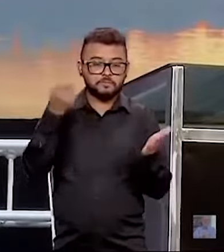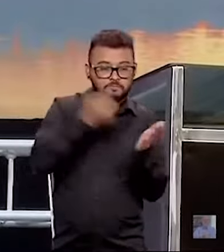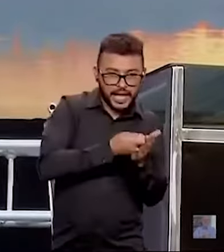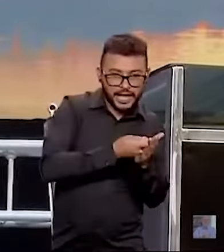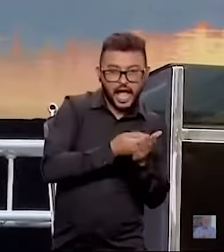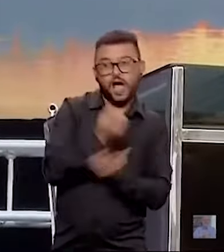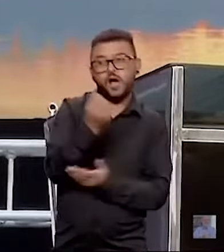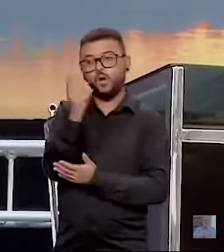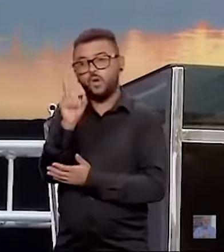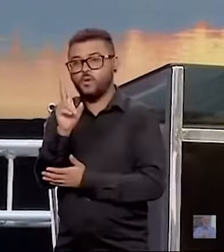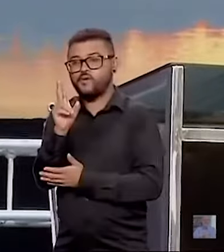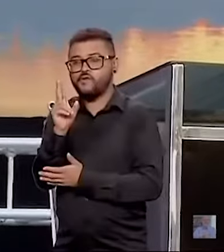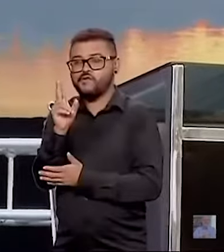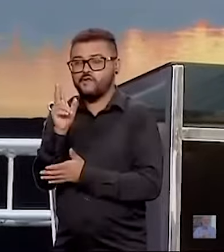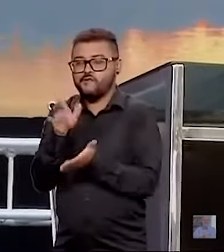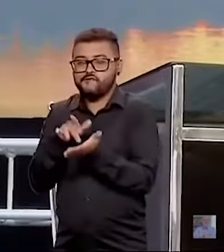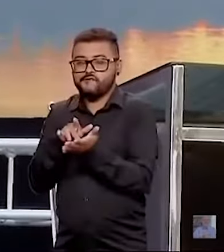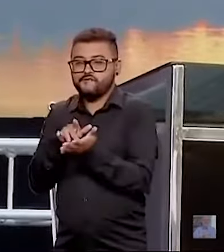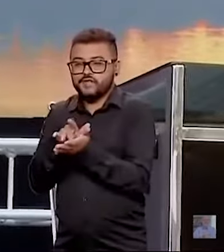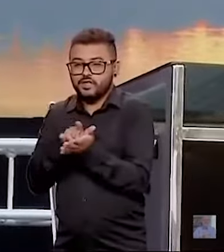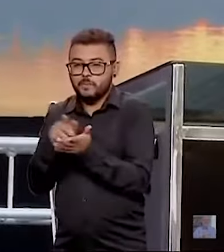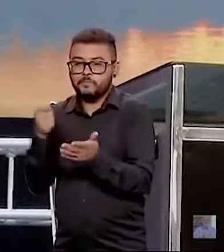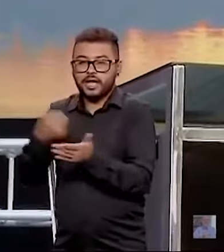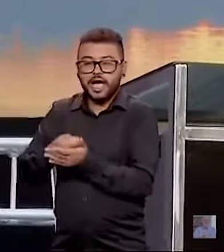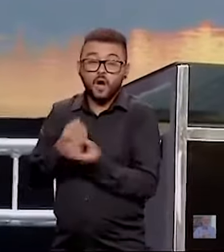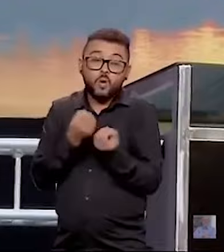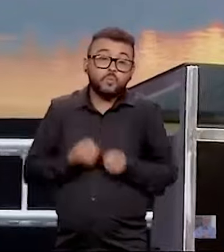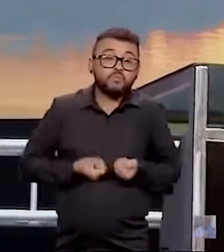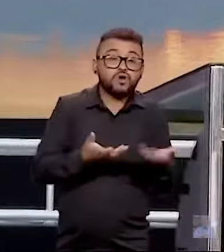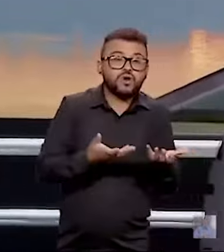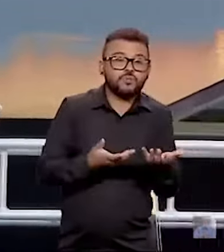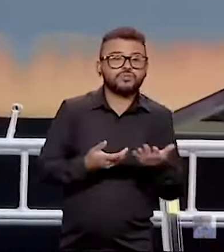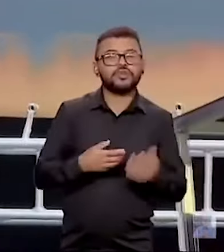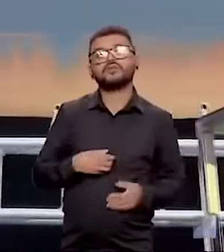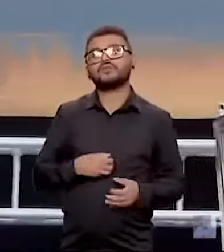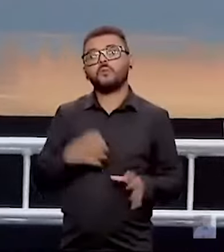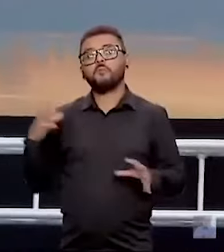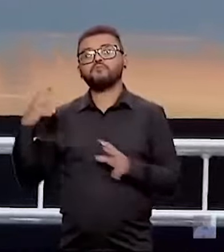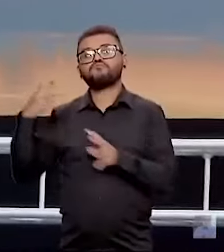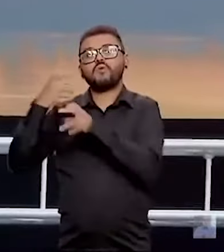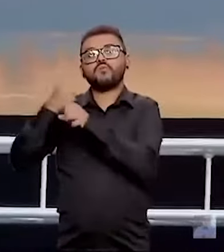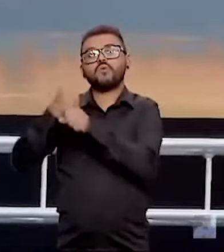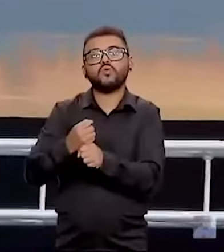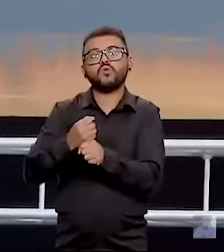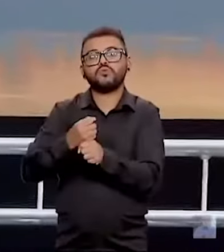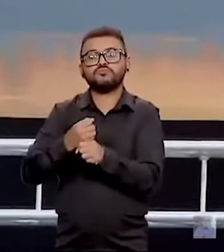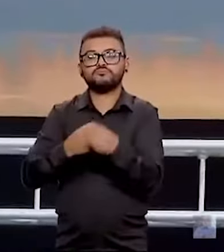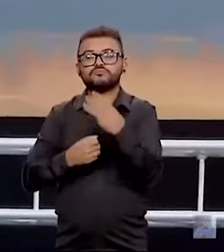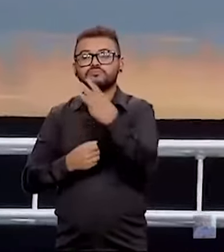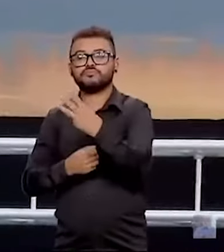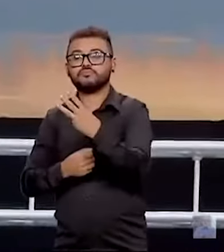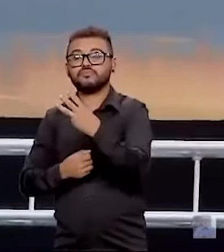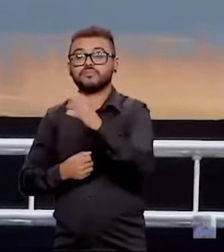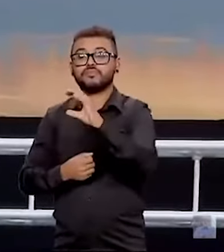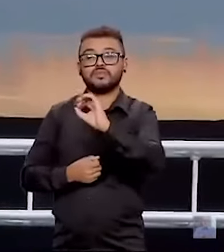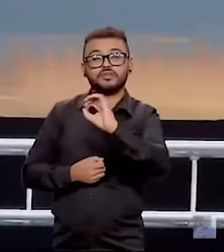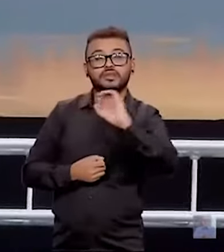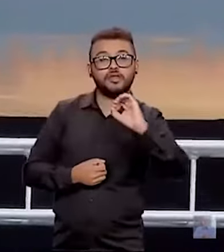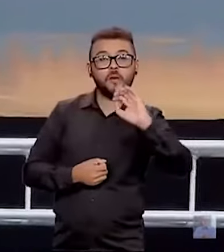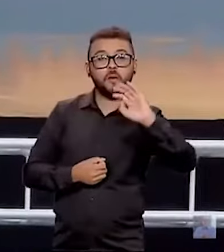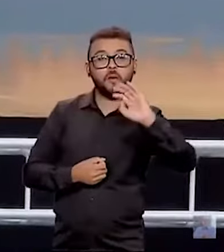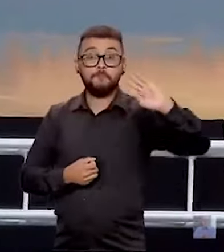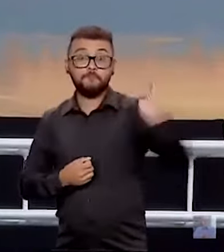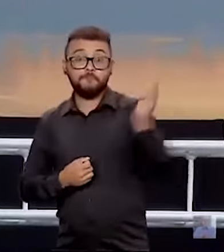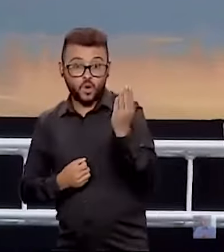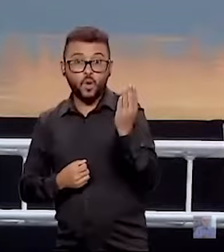entre isenção e entre distribuição de dinheiro, foram gastos nesse país